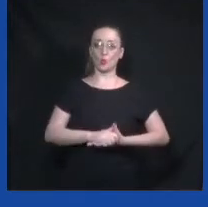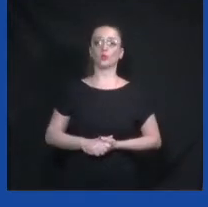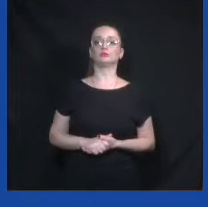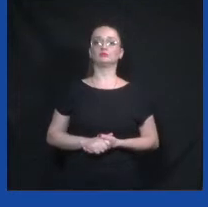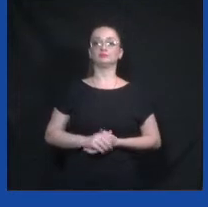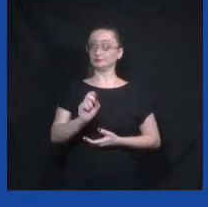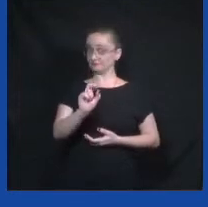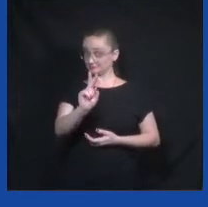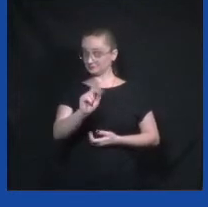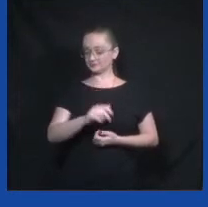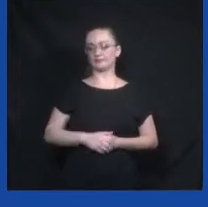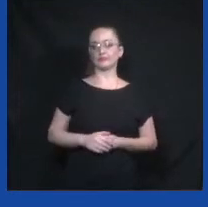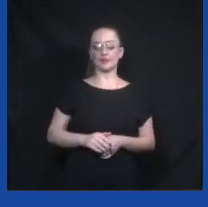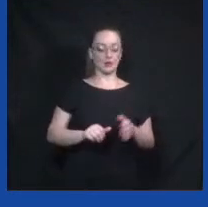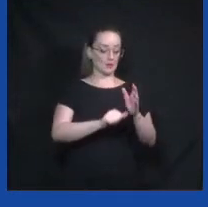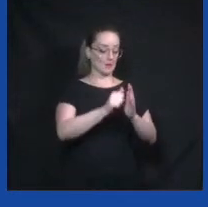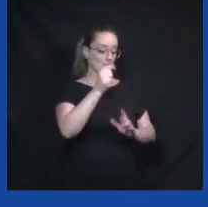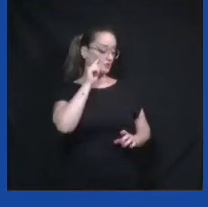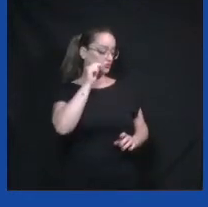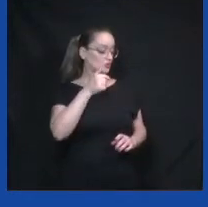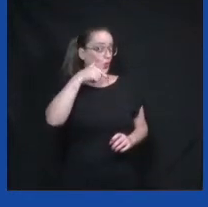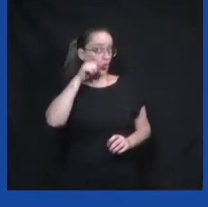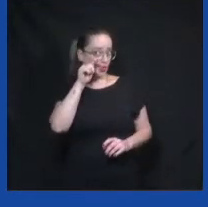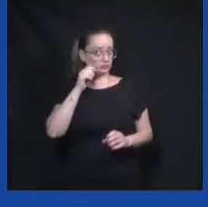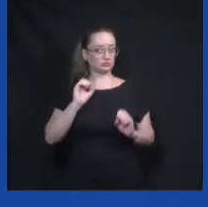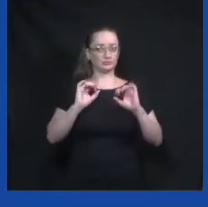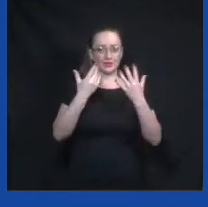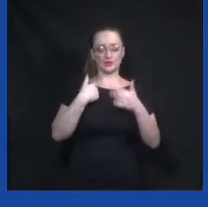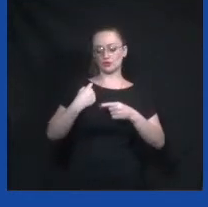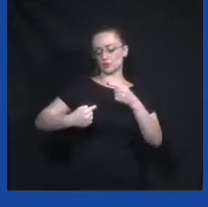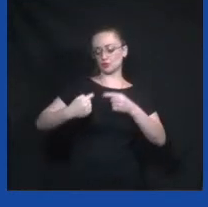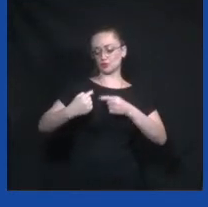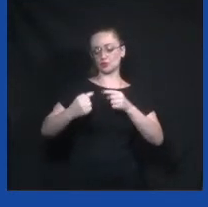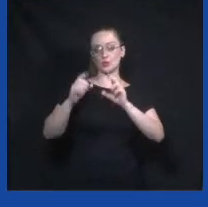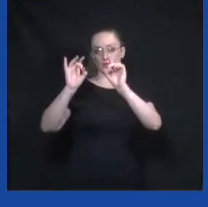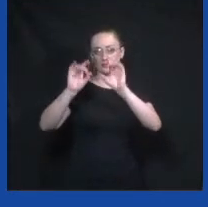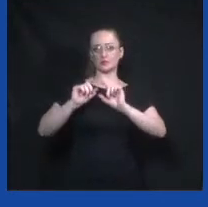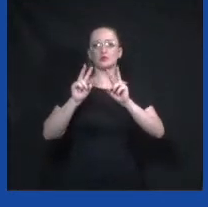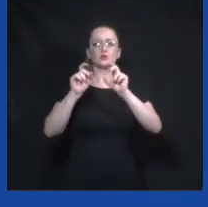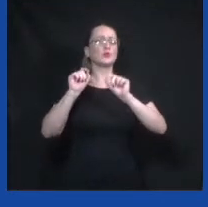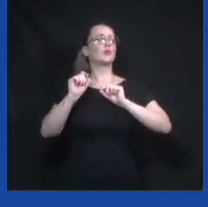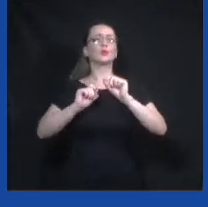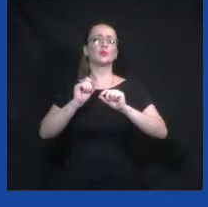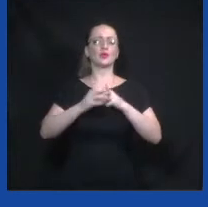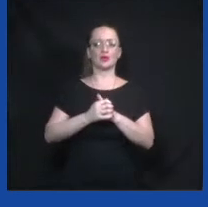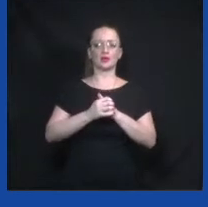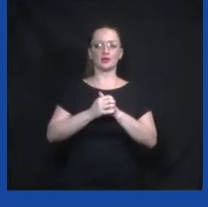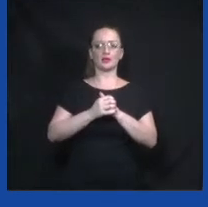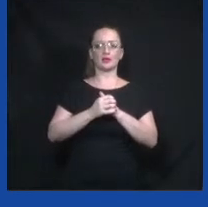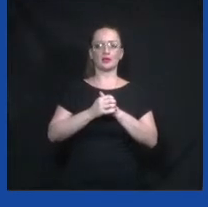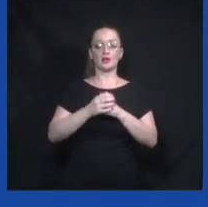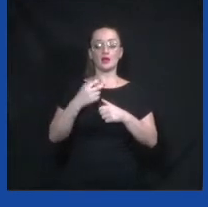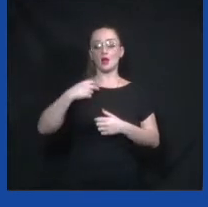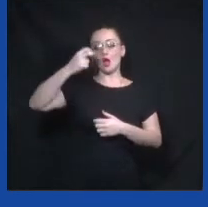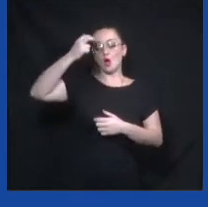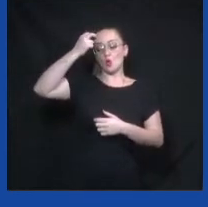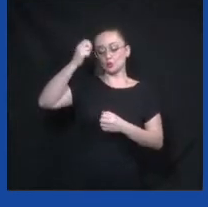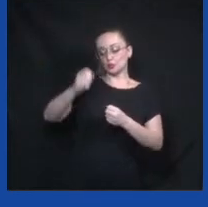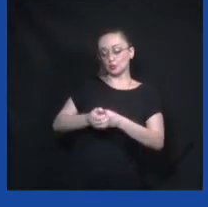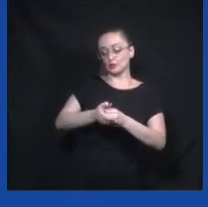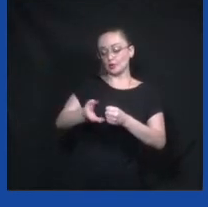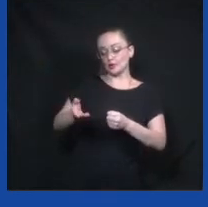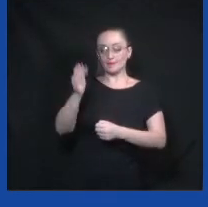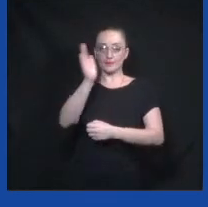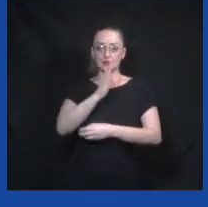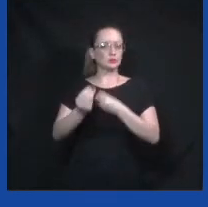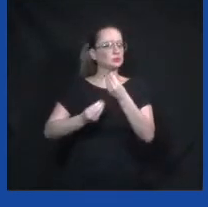ok? No primeiro dia de evento, ontem, nós discutimos com especialistas sobre como anda a cultura democrática